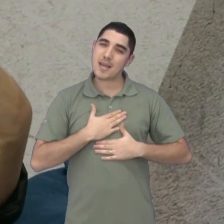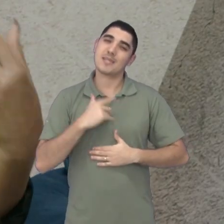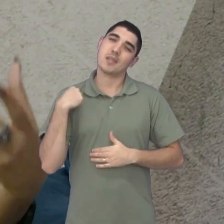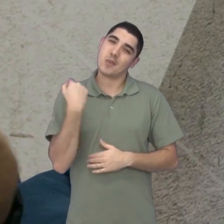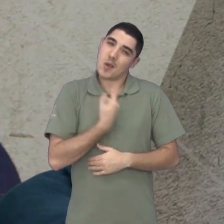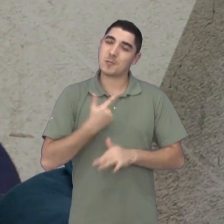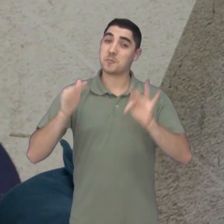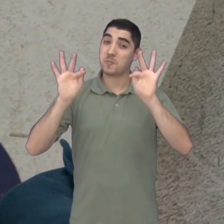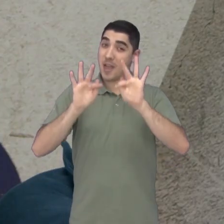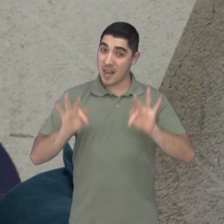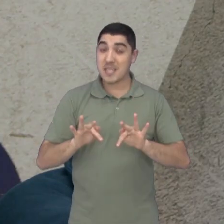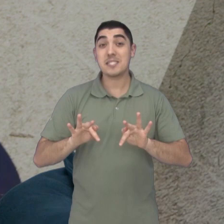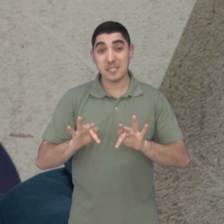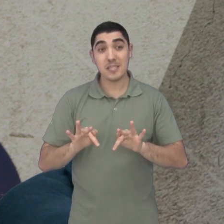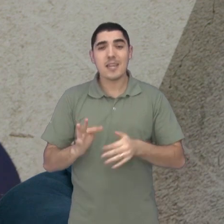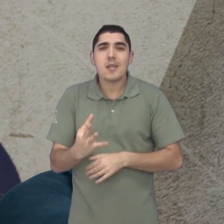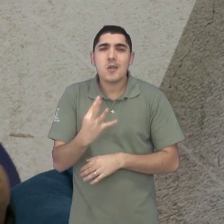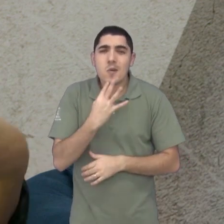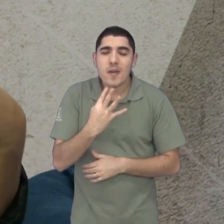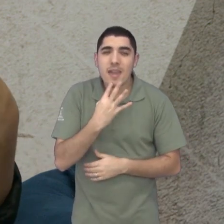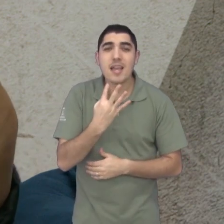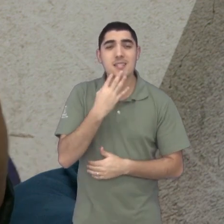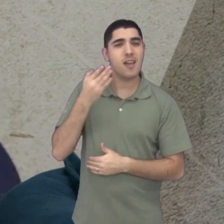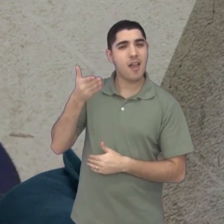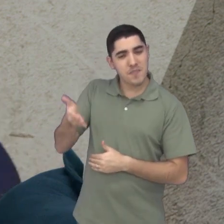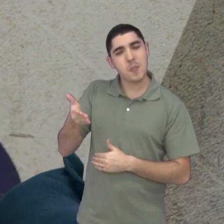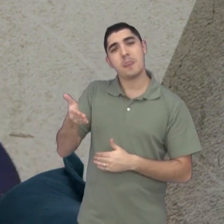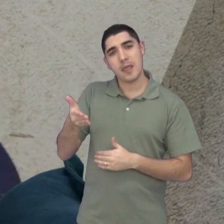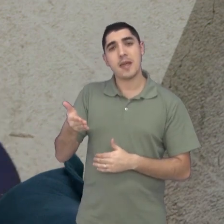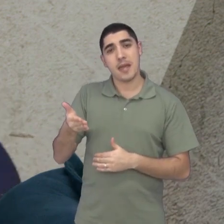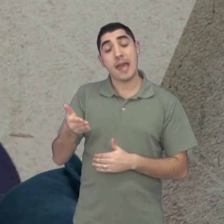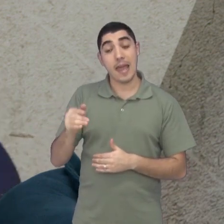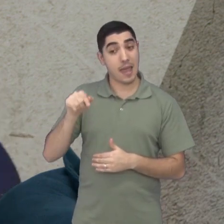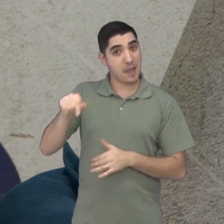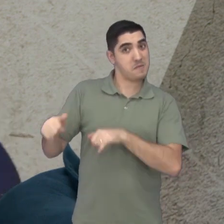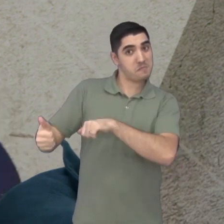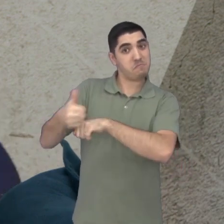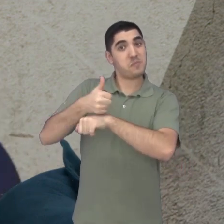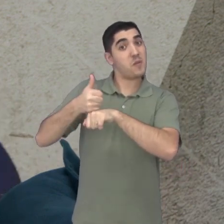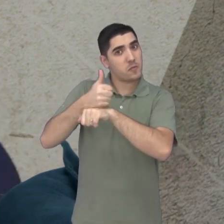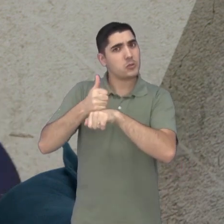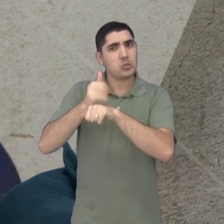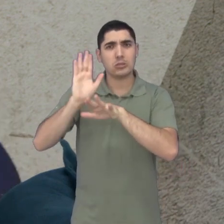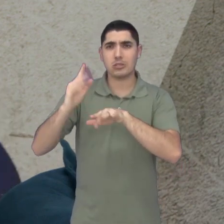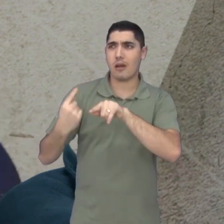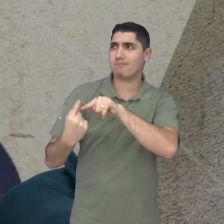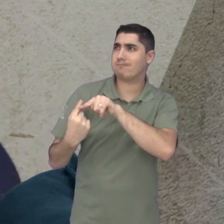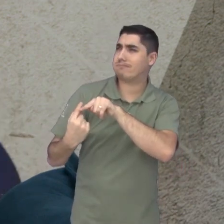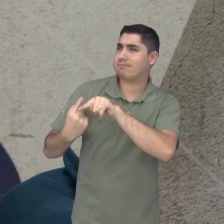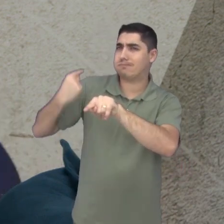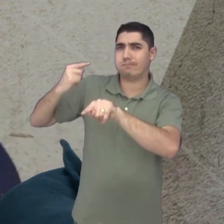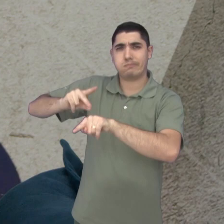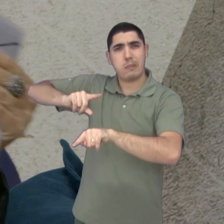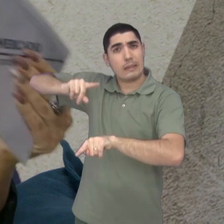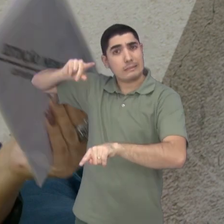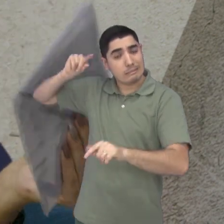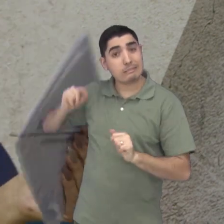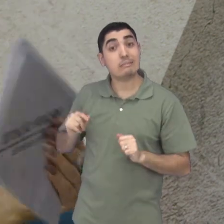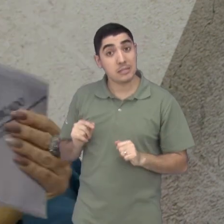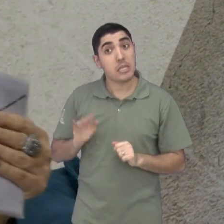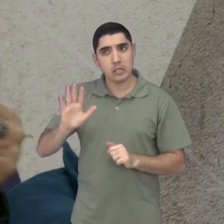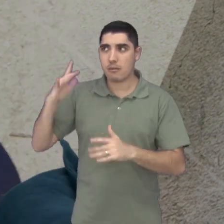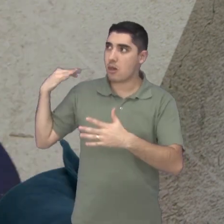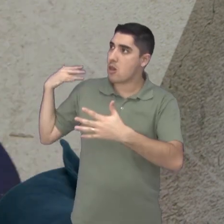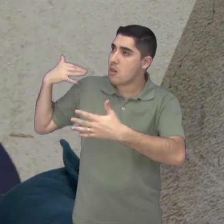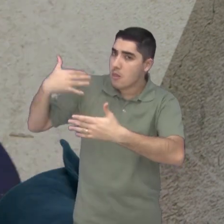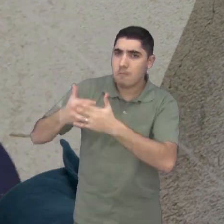e praticamente conhecer um pouquinho mais dessa profissão que é tão antiga, né? E de uns tempos para cá